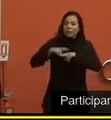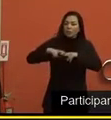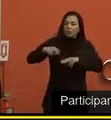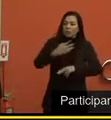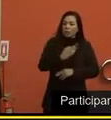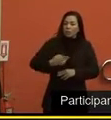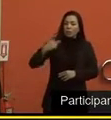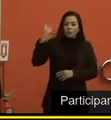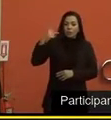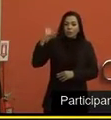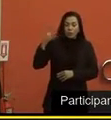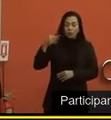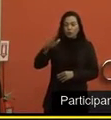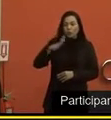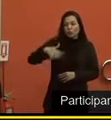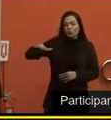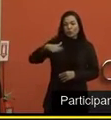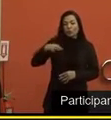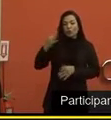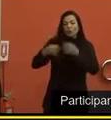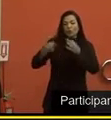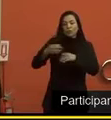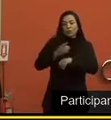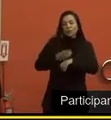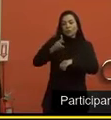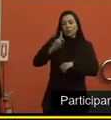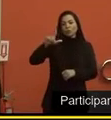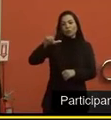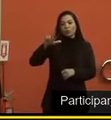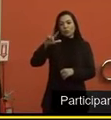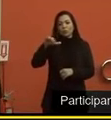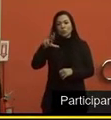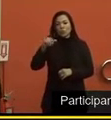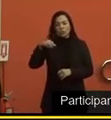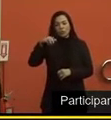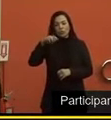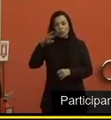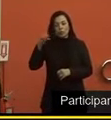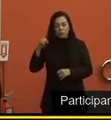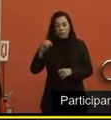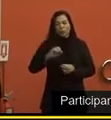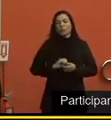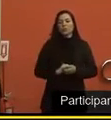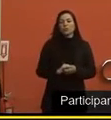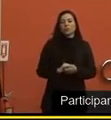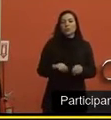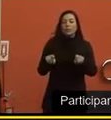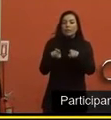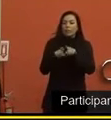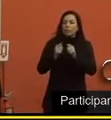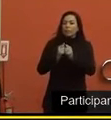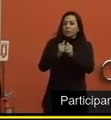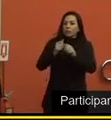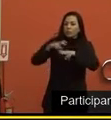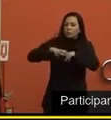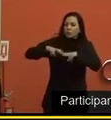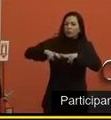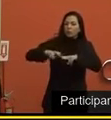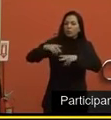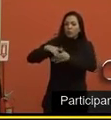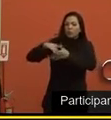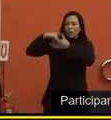o Procurador-Geral de Justiça, Dr. Luciano Oliveira Matos de Souza. Integram a mesa as